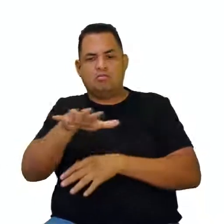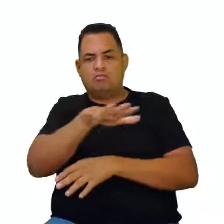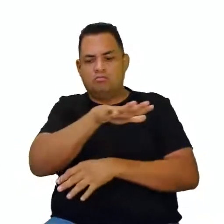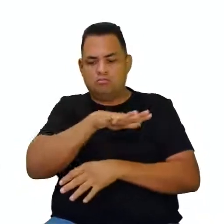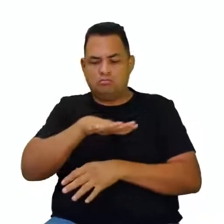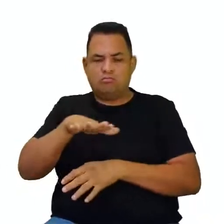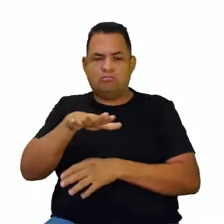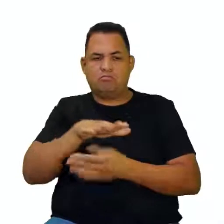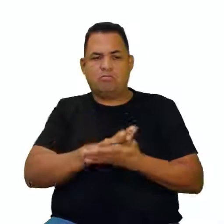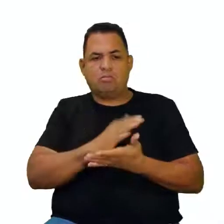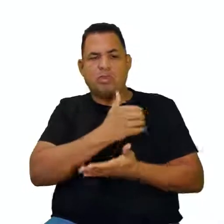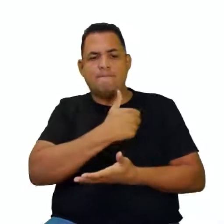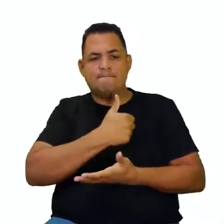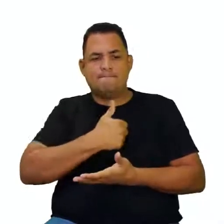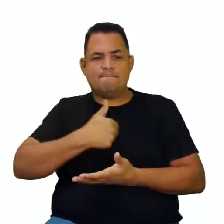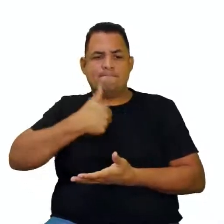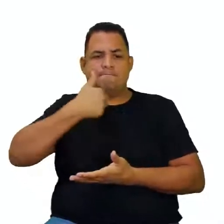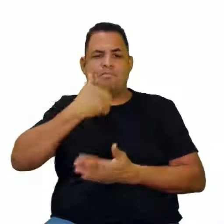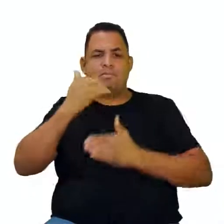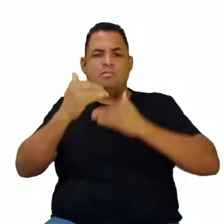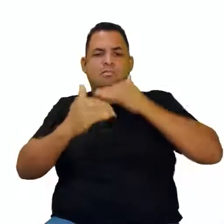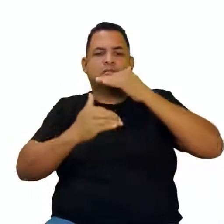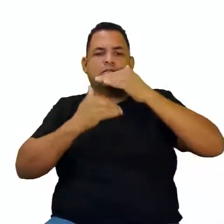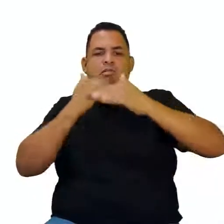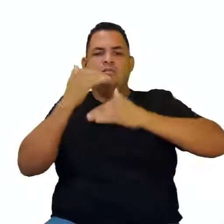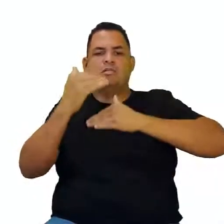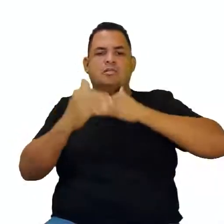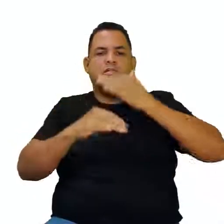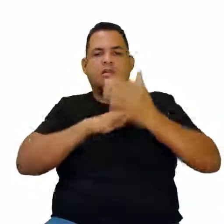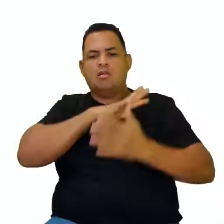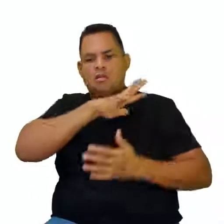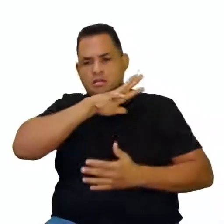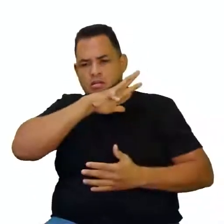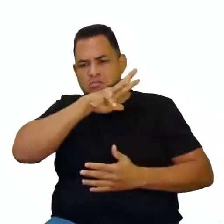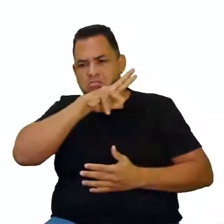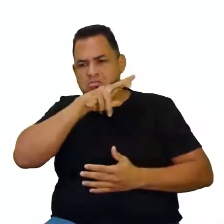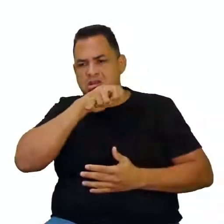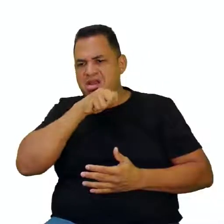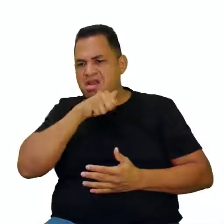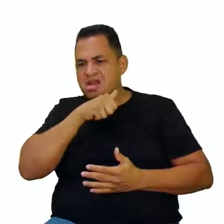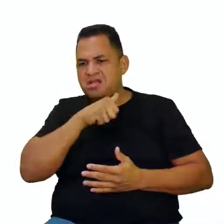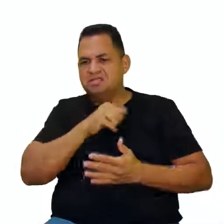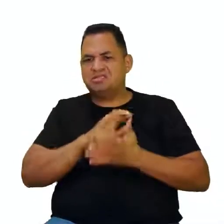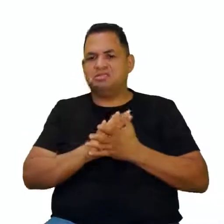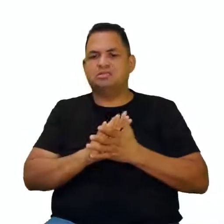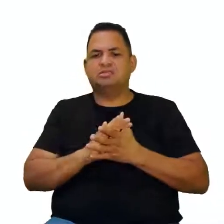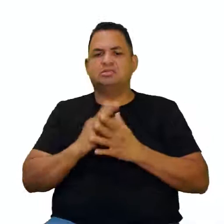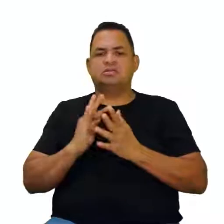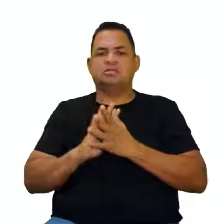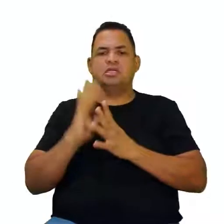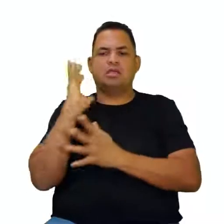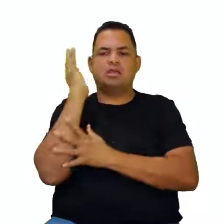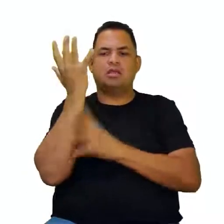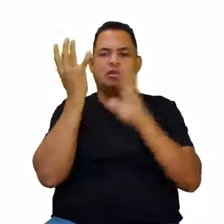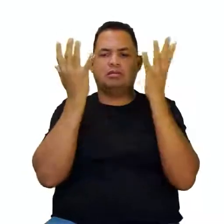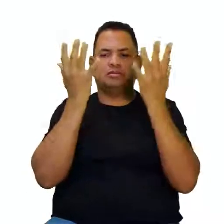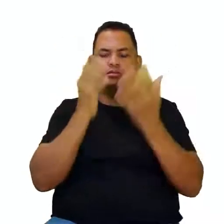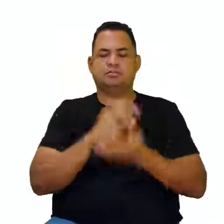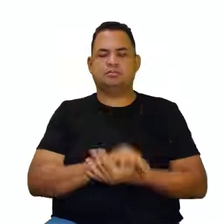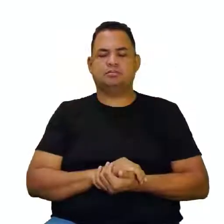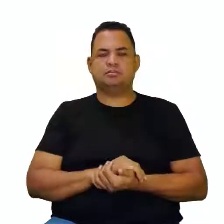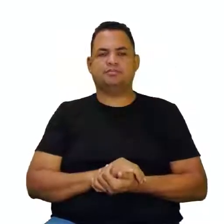mais propício para o desenvolvimento de faunas e floras. Então, o que nós temos aqui no texto? Ele está